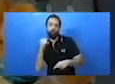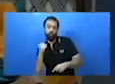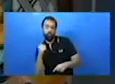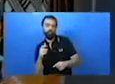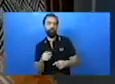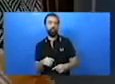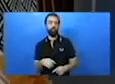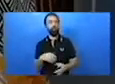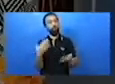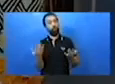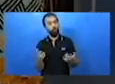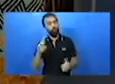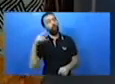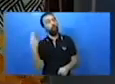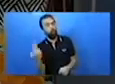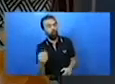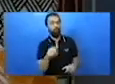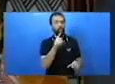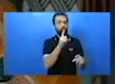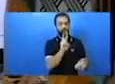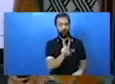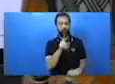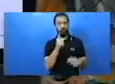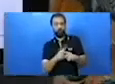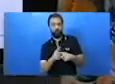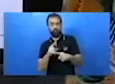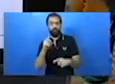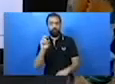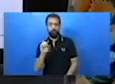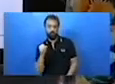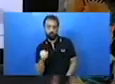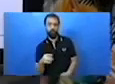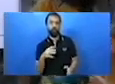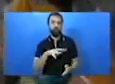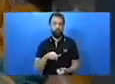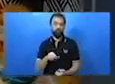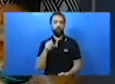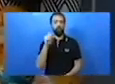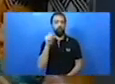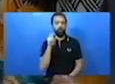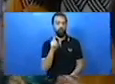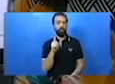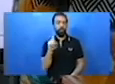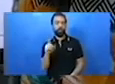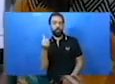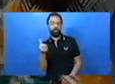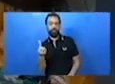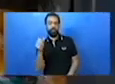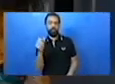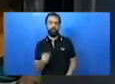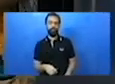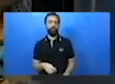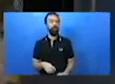ou 2 vezes 8, eu tenho 16 palitos. Toda essa